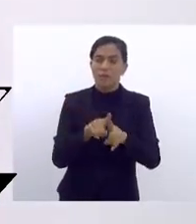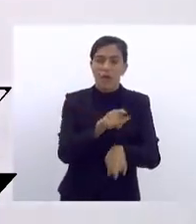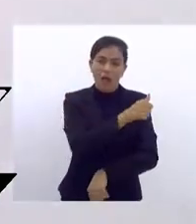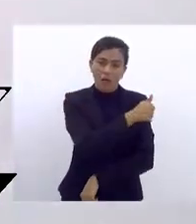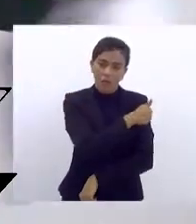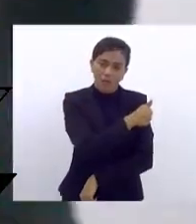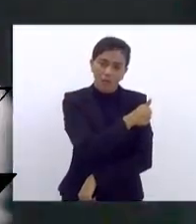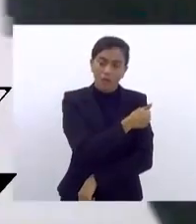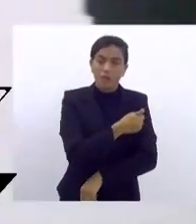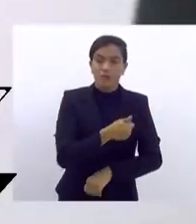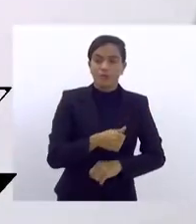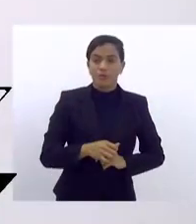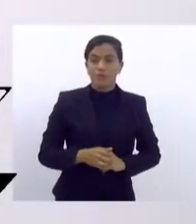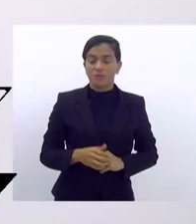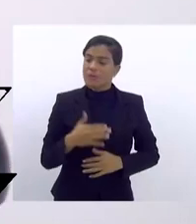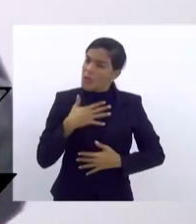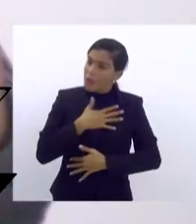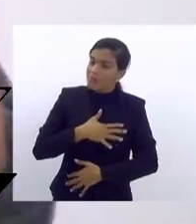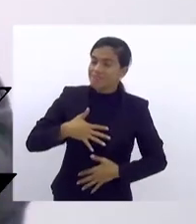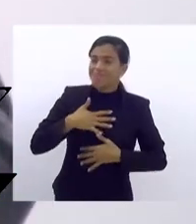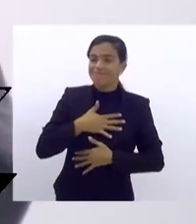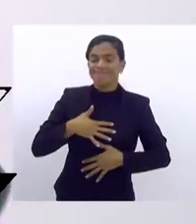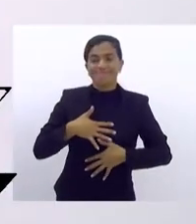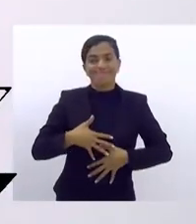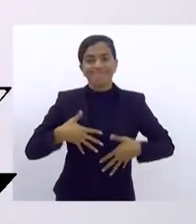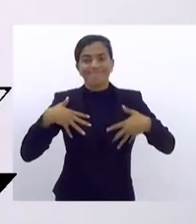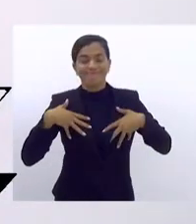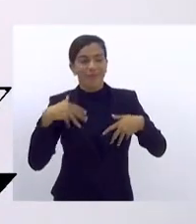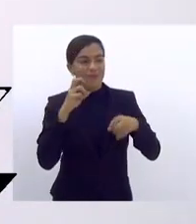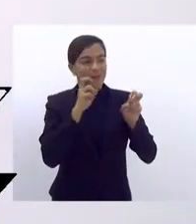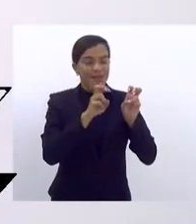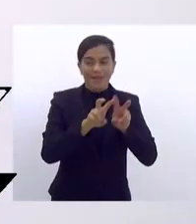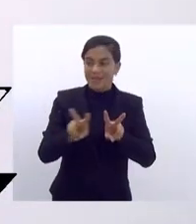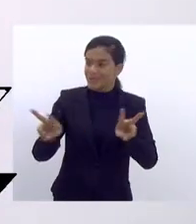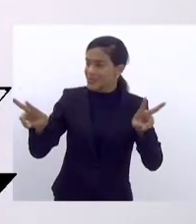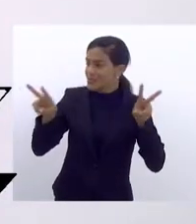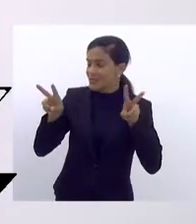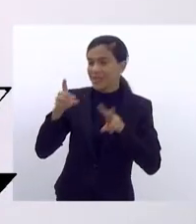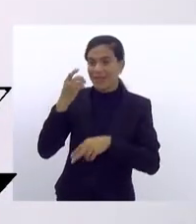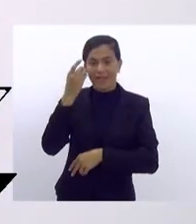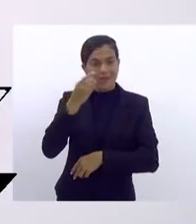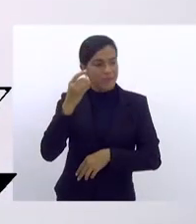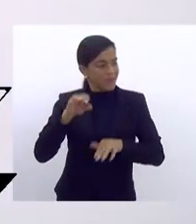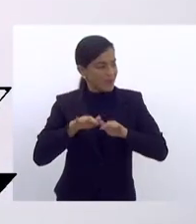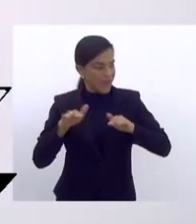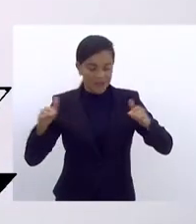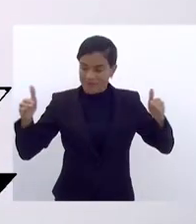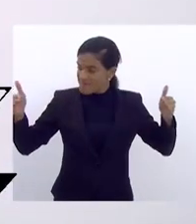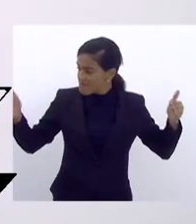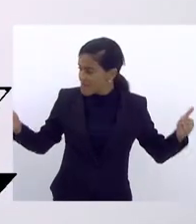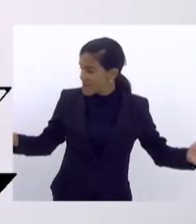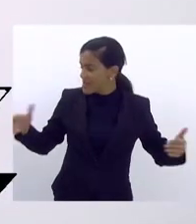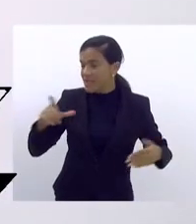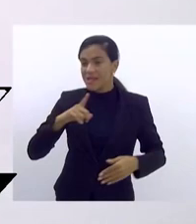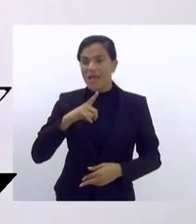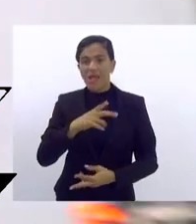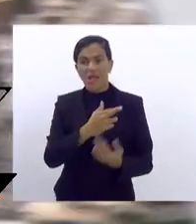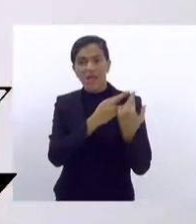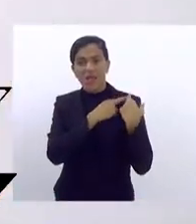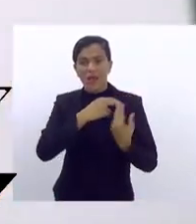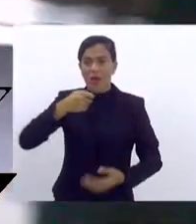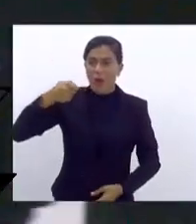alunos e eu fico satisfeito quando a gente vê deputados aqui nessa mesa que tem a obrigação